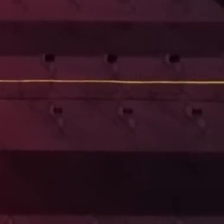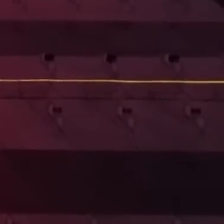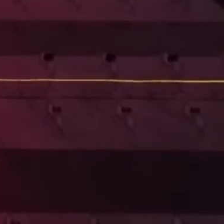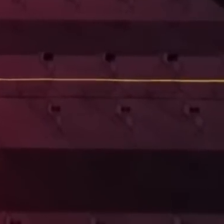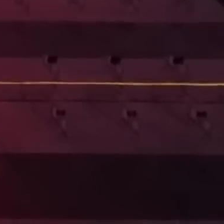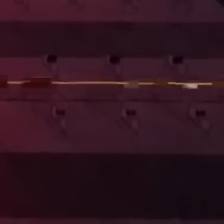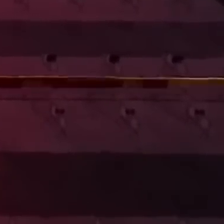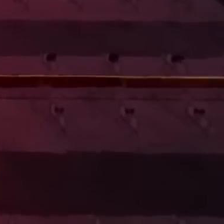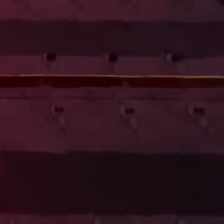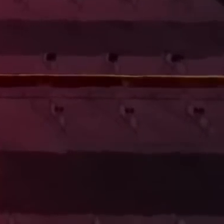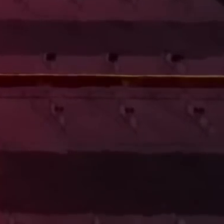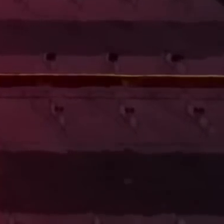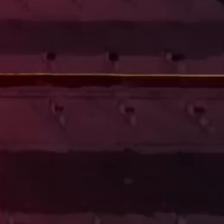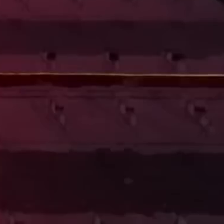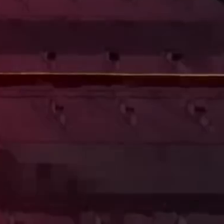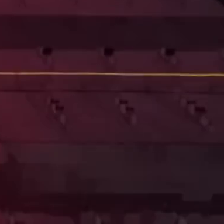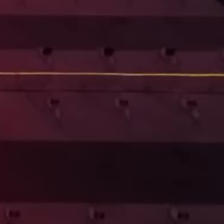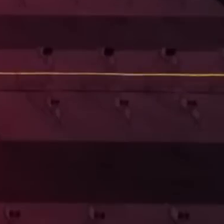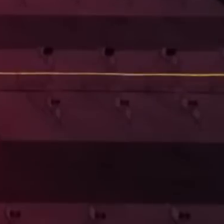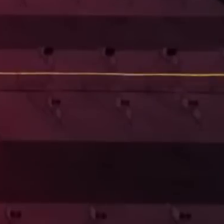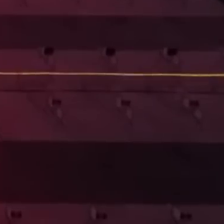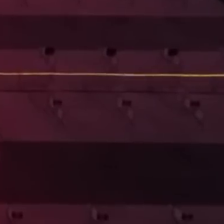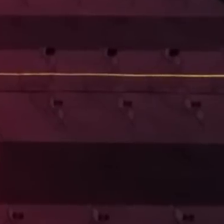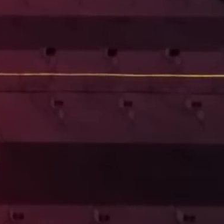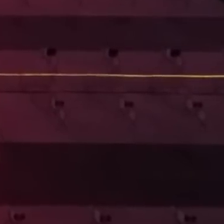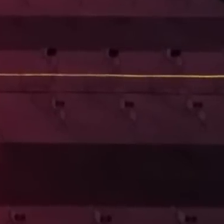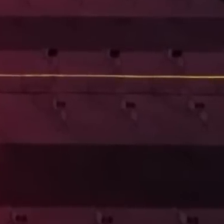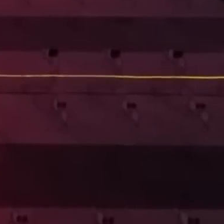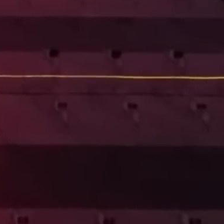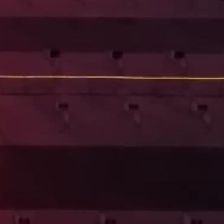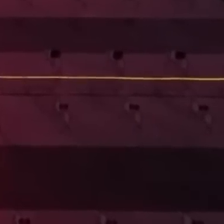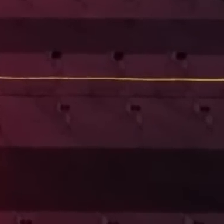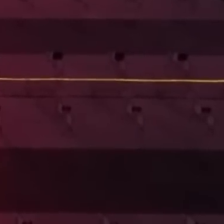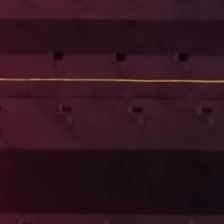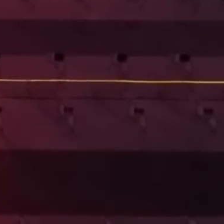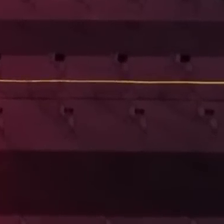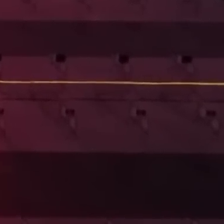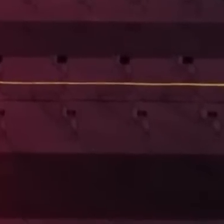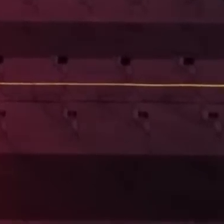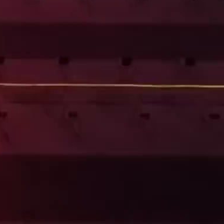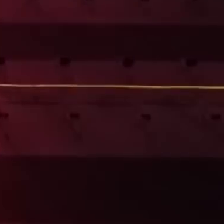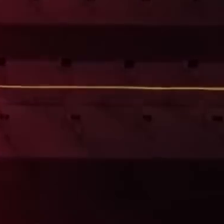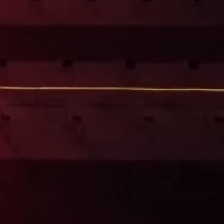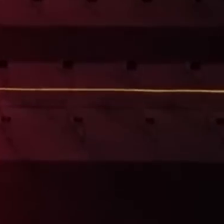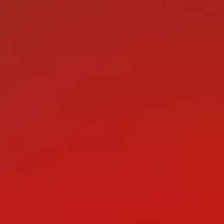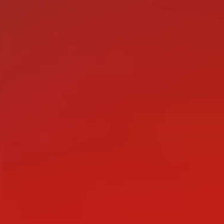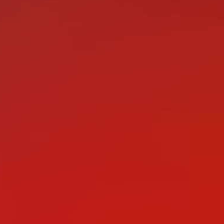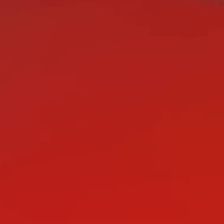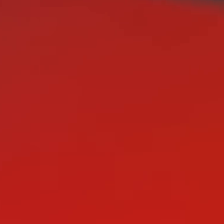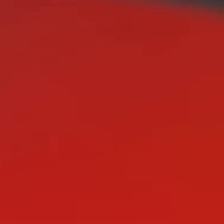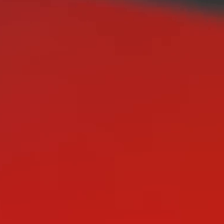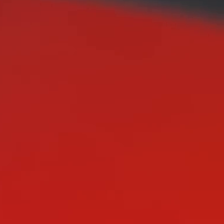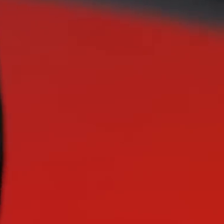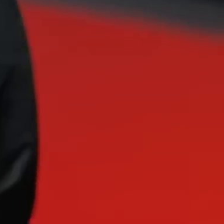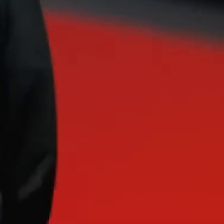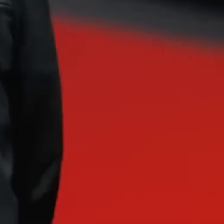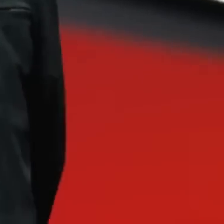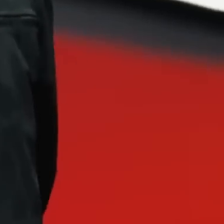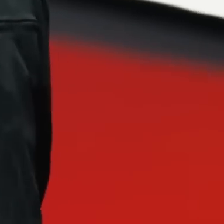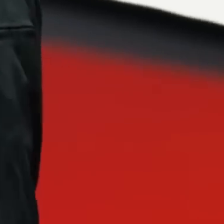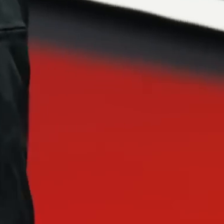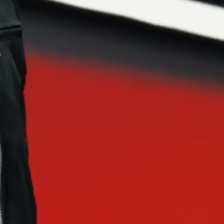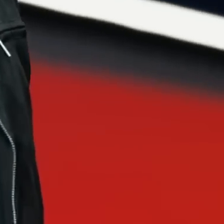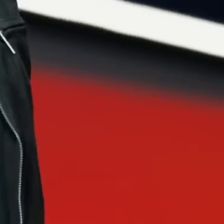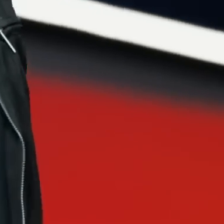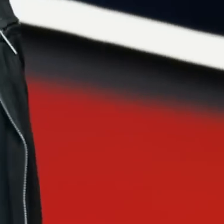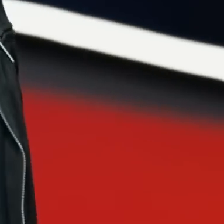Glória a Deus. Pessoal, tivemos um probleminha técnico aí no início da transmissão aqui, mas